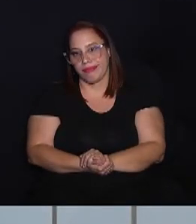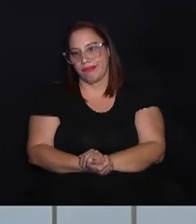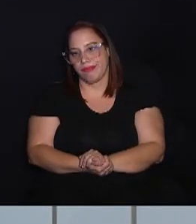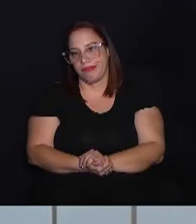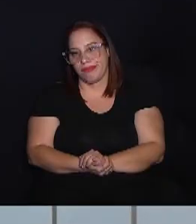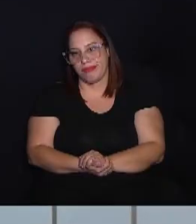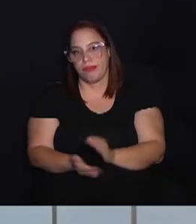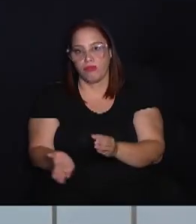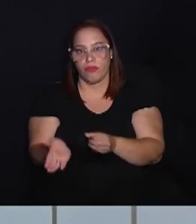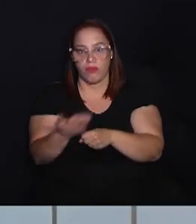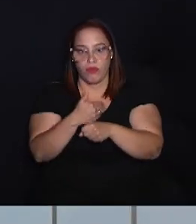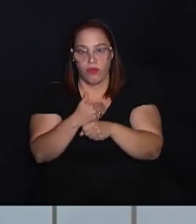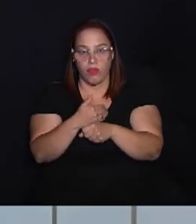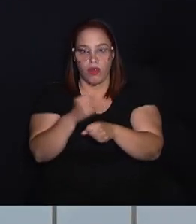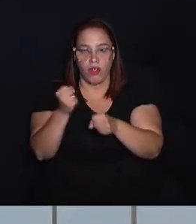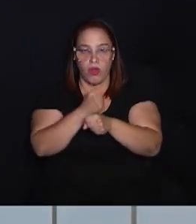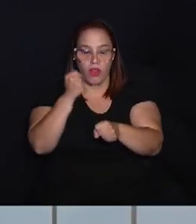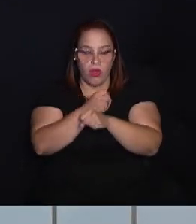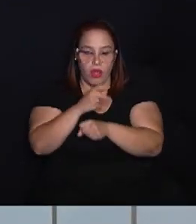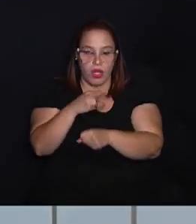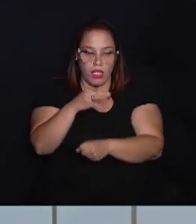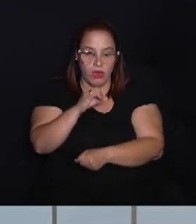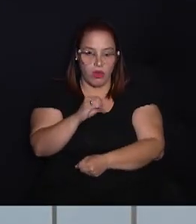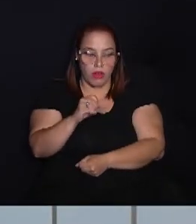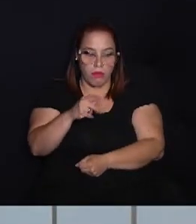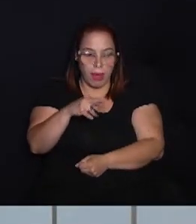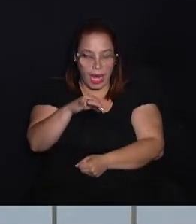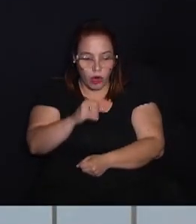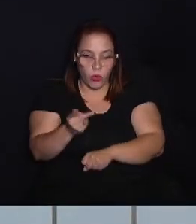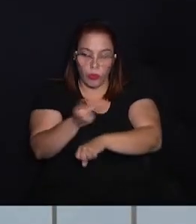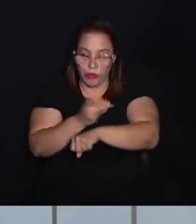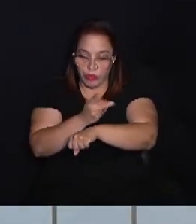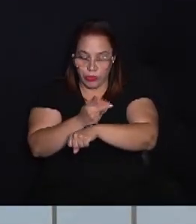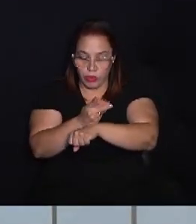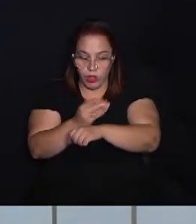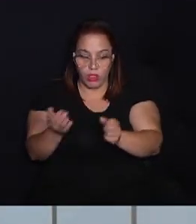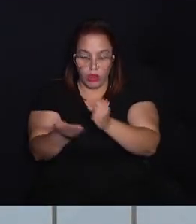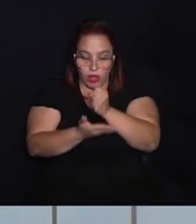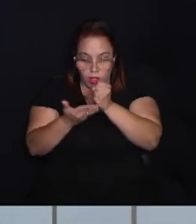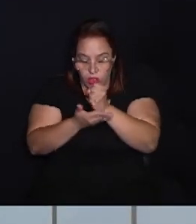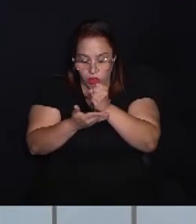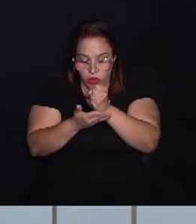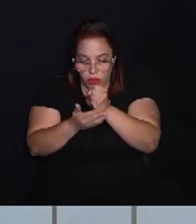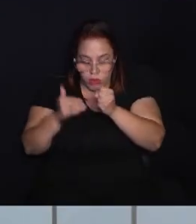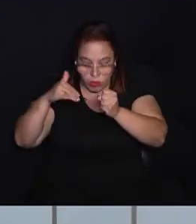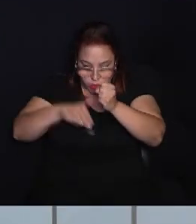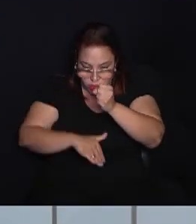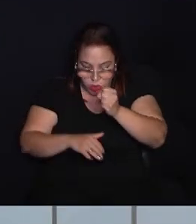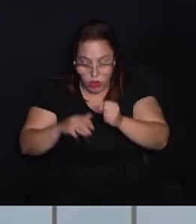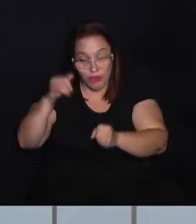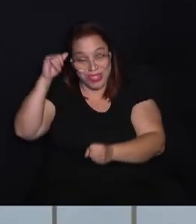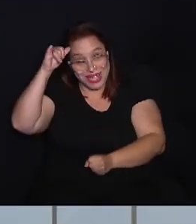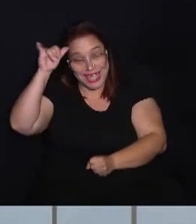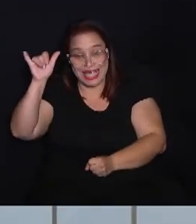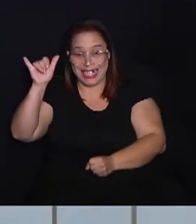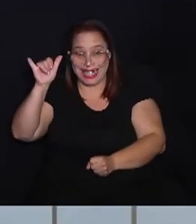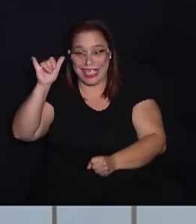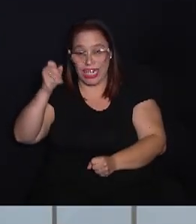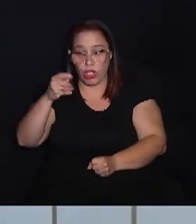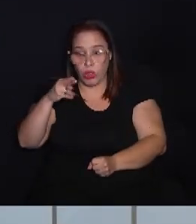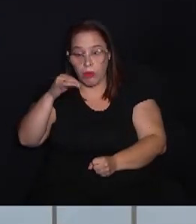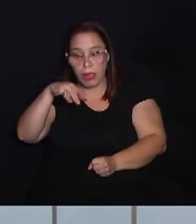as pessoas criticam um pouco a questão da saúde na Campinas, você nem imagina como é que é isso nos outros municípios. Mas é um problema